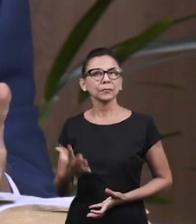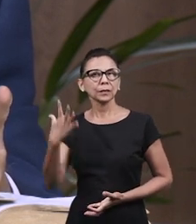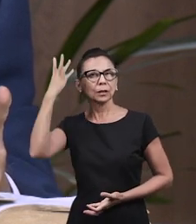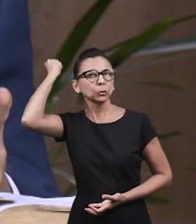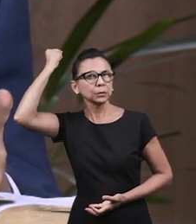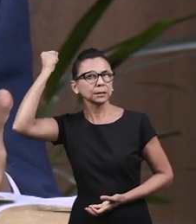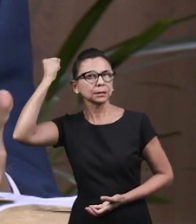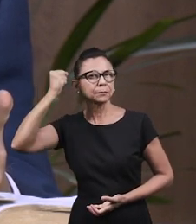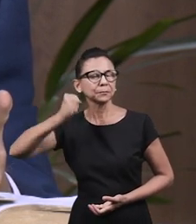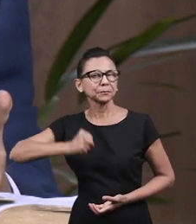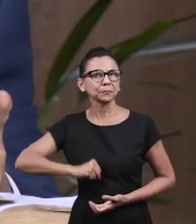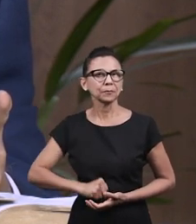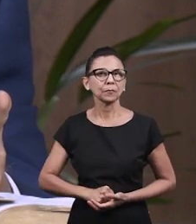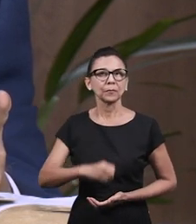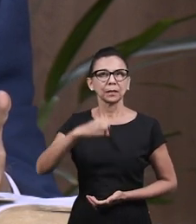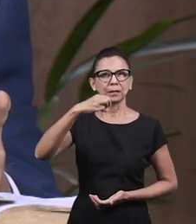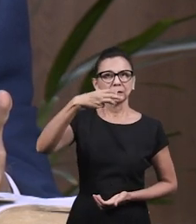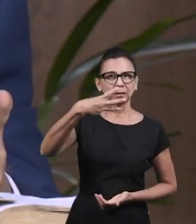A velocidade da luz é